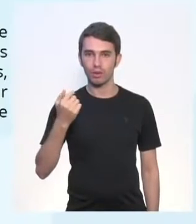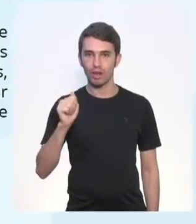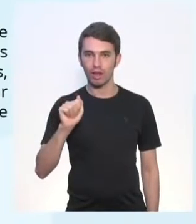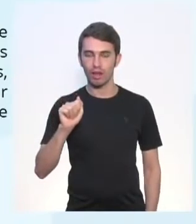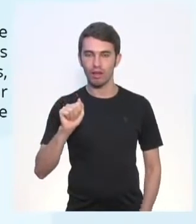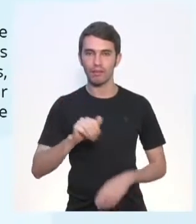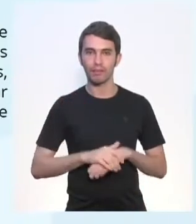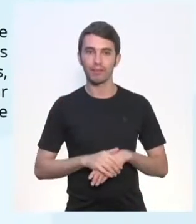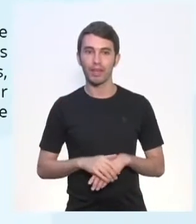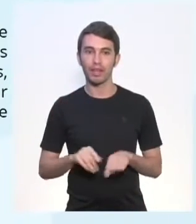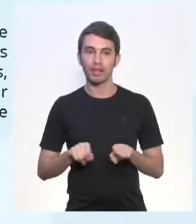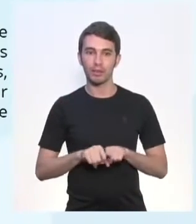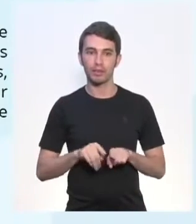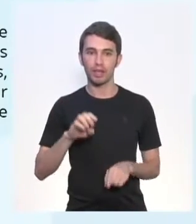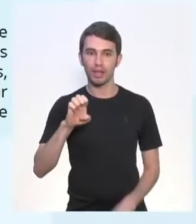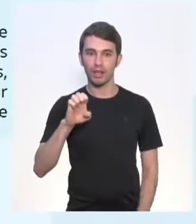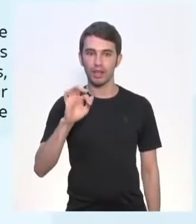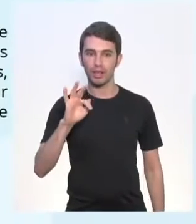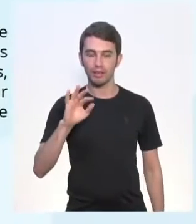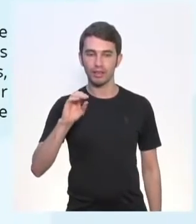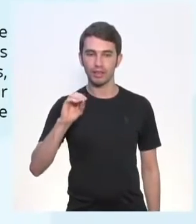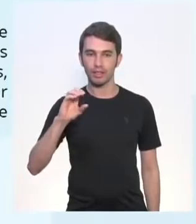EF09LP01A,